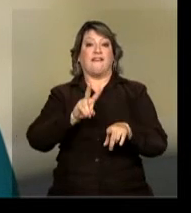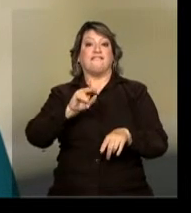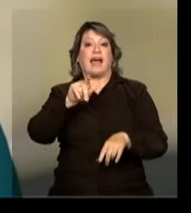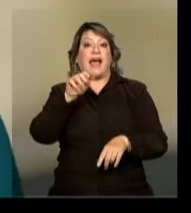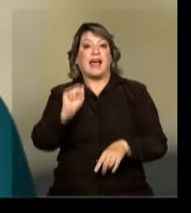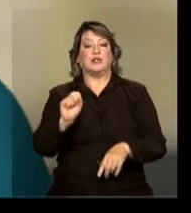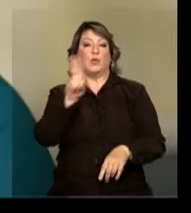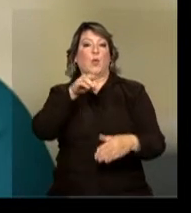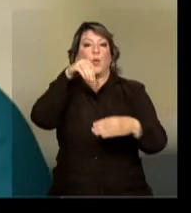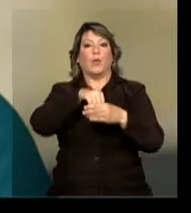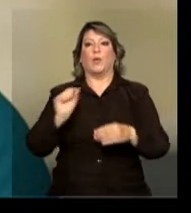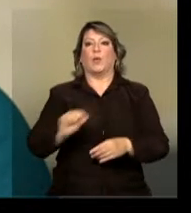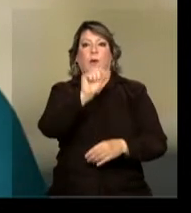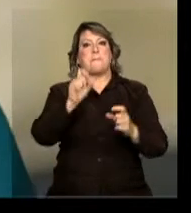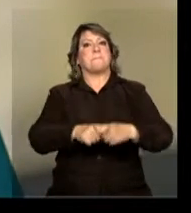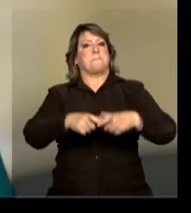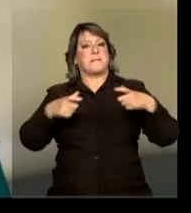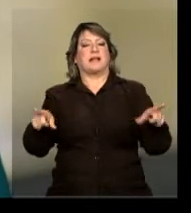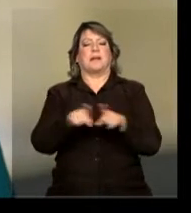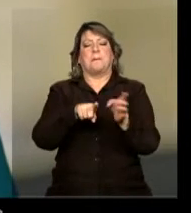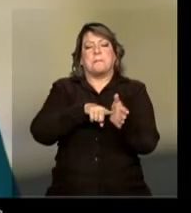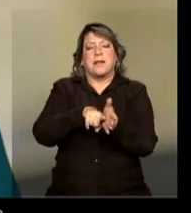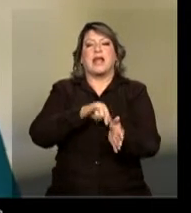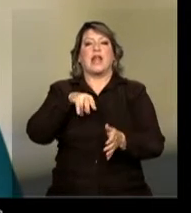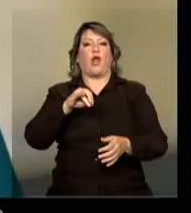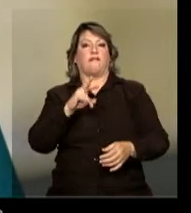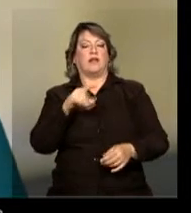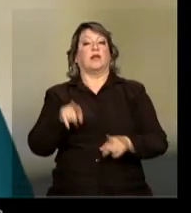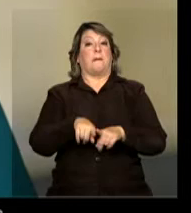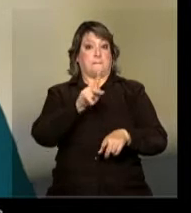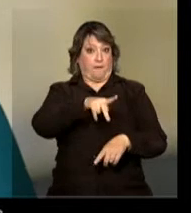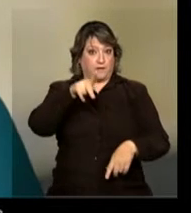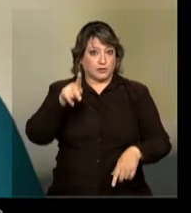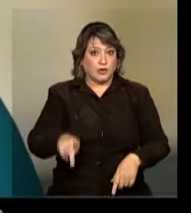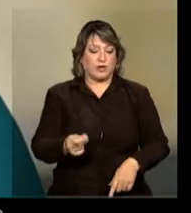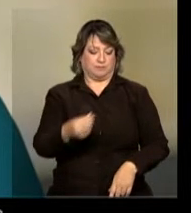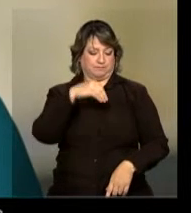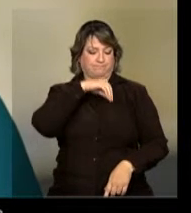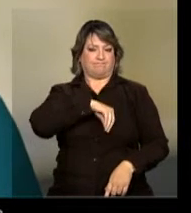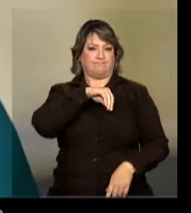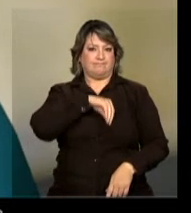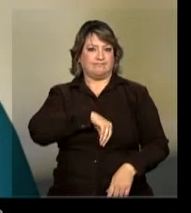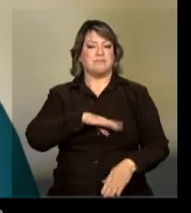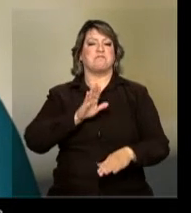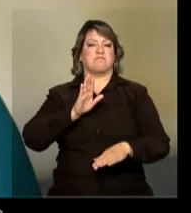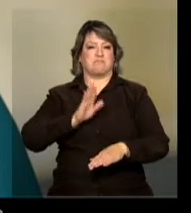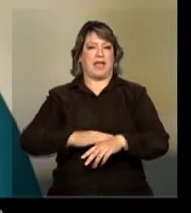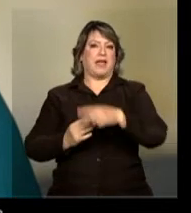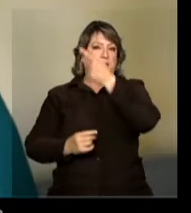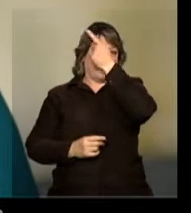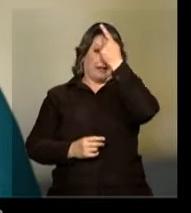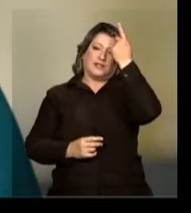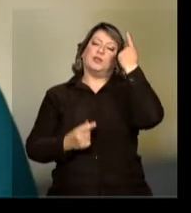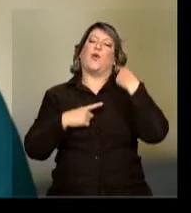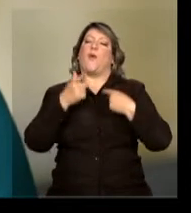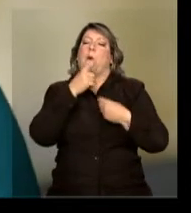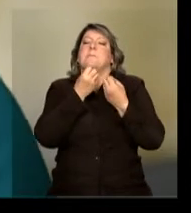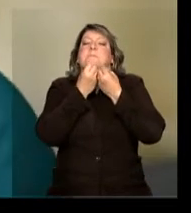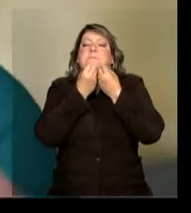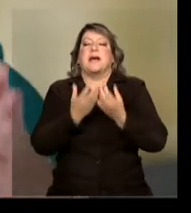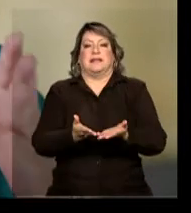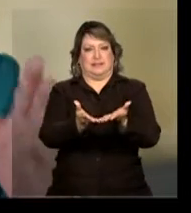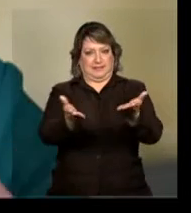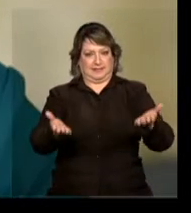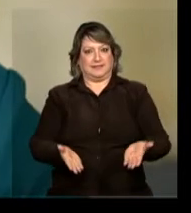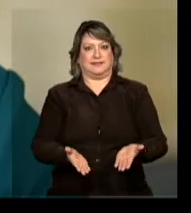universidades mais pesquisa e inovação e professores mais preparados e bem remunerados tudo isso